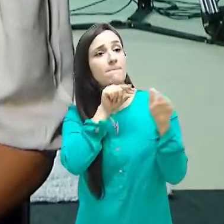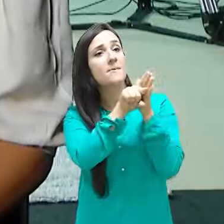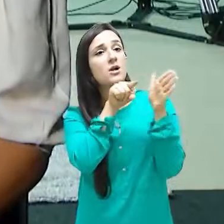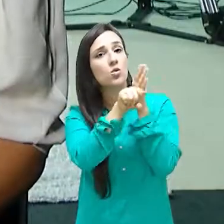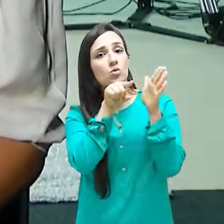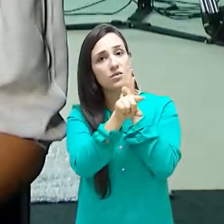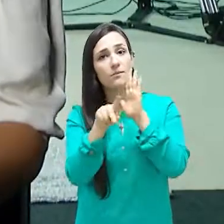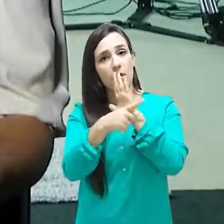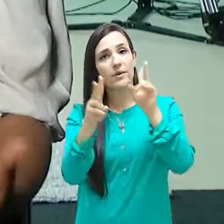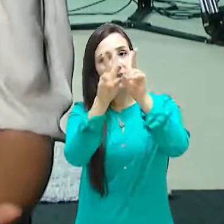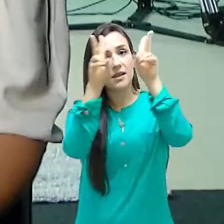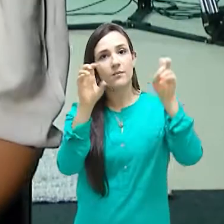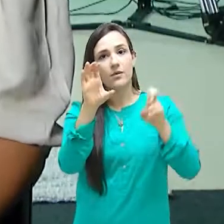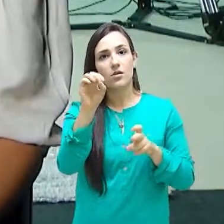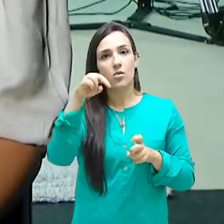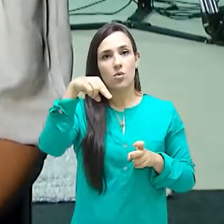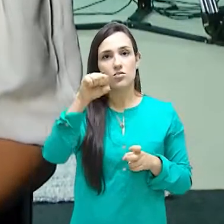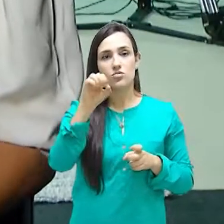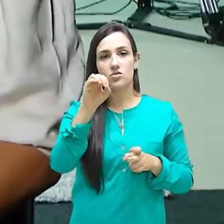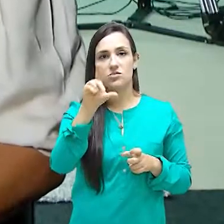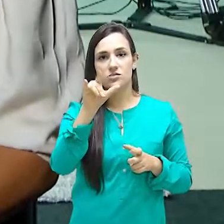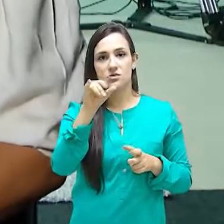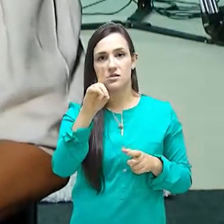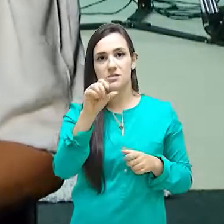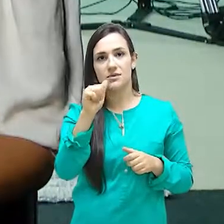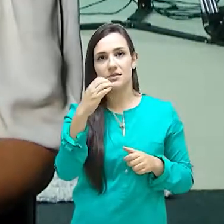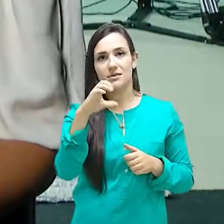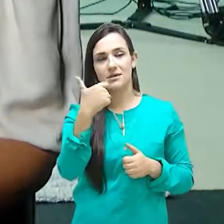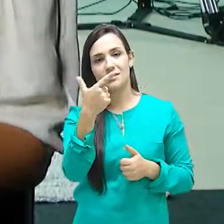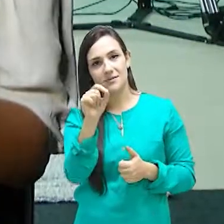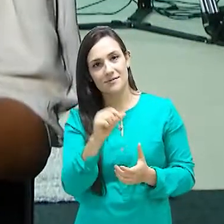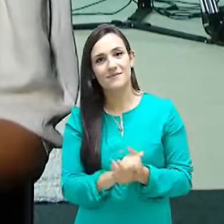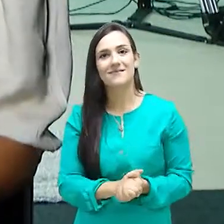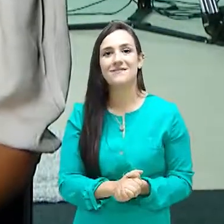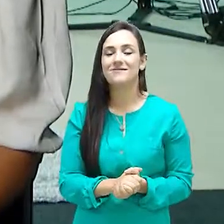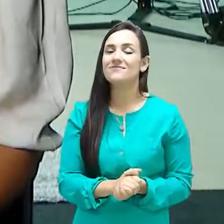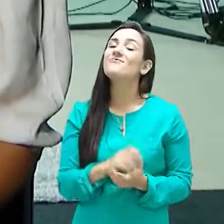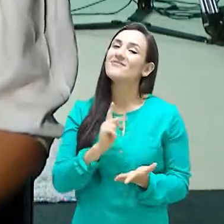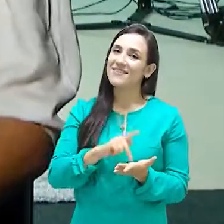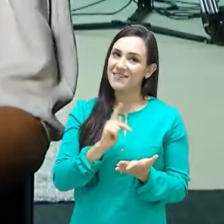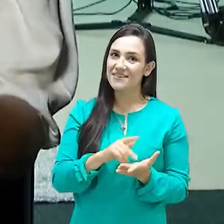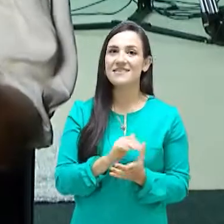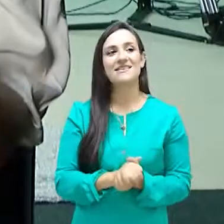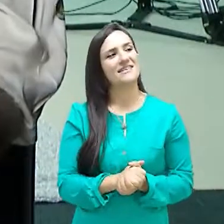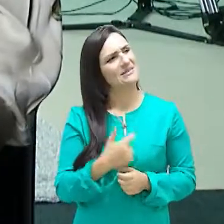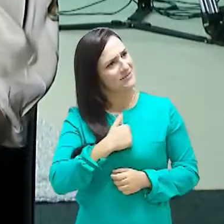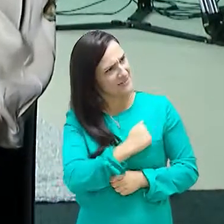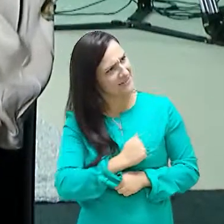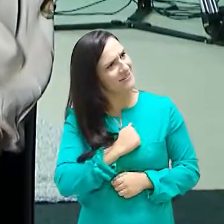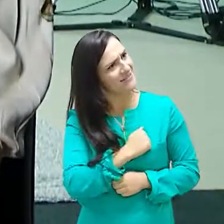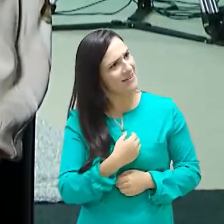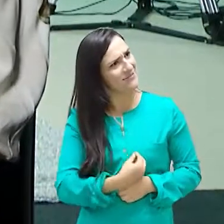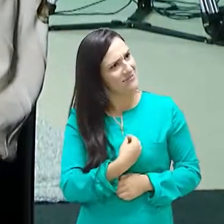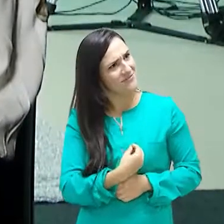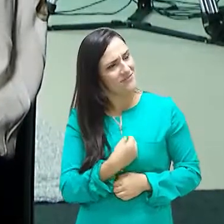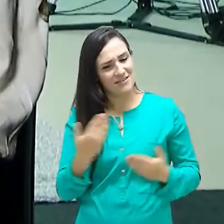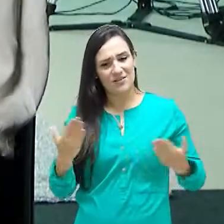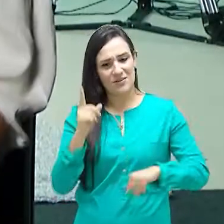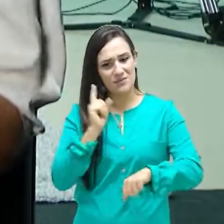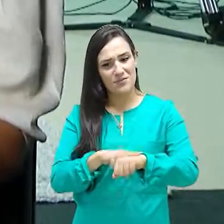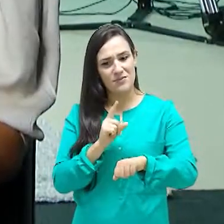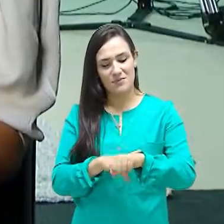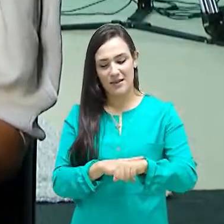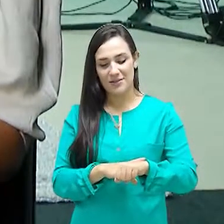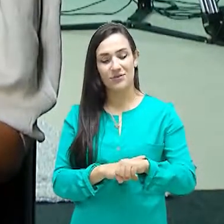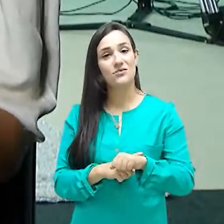Olá, doutor Tiago. Eu também estava com saudade de participar desse Momento Interatividade, que é fundamental para a gente conseguir levar um programa cada vez mais dinâmico